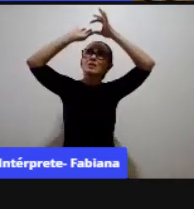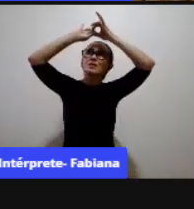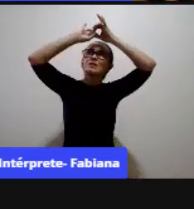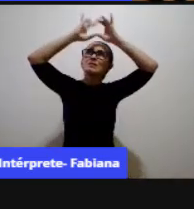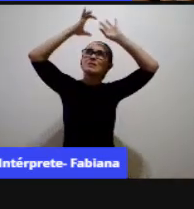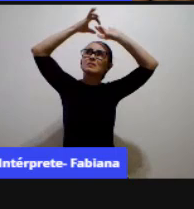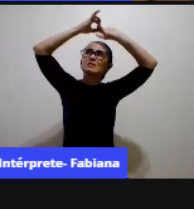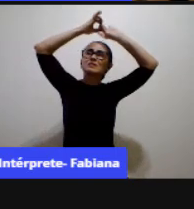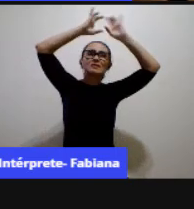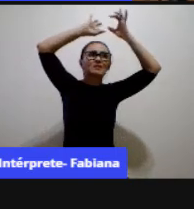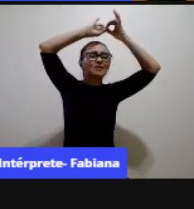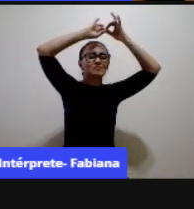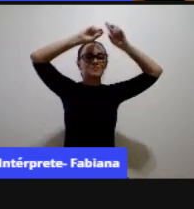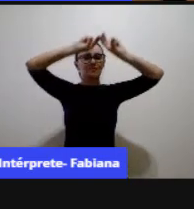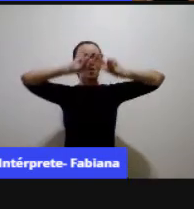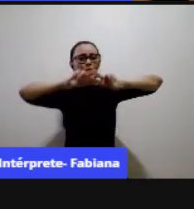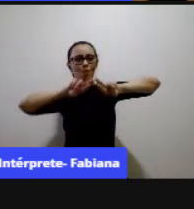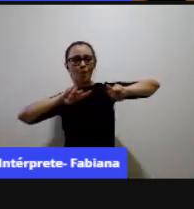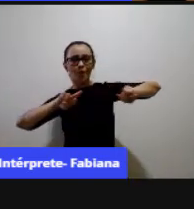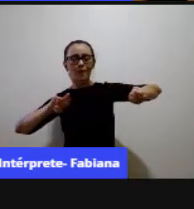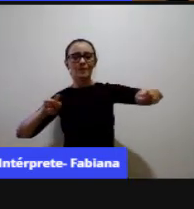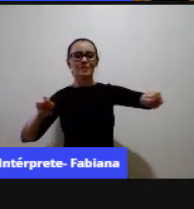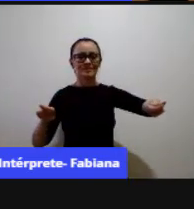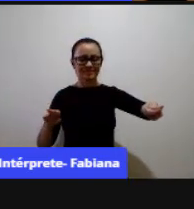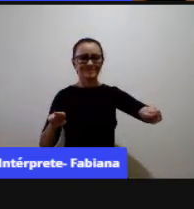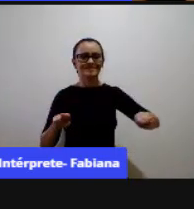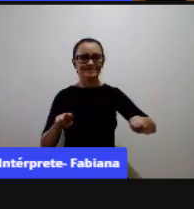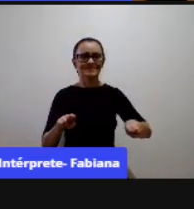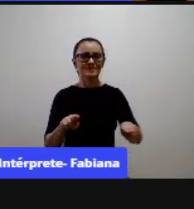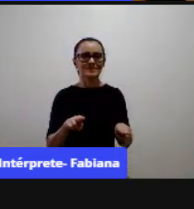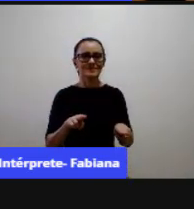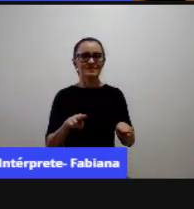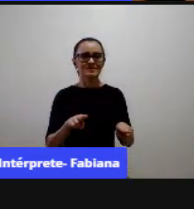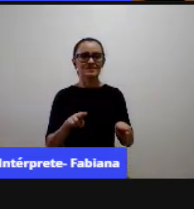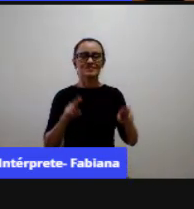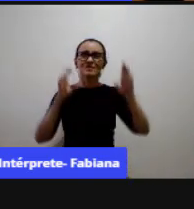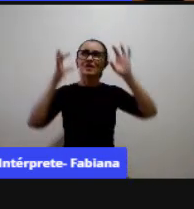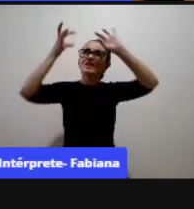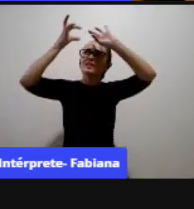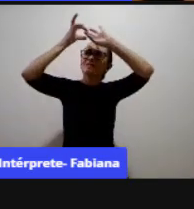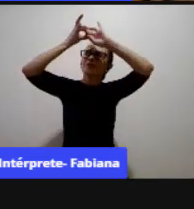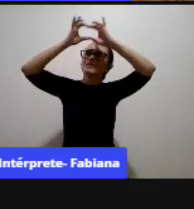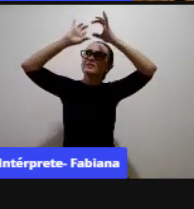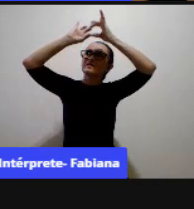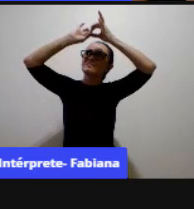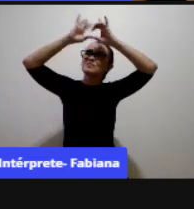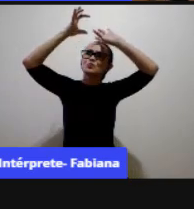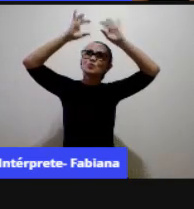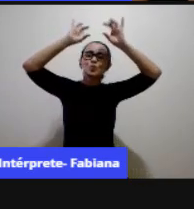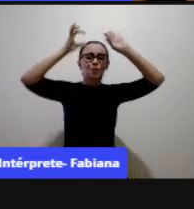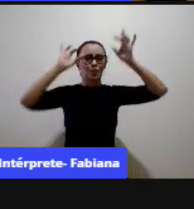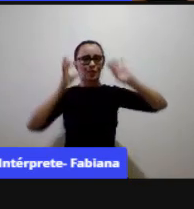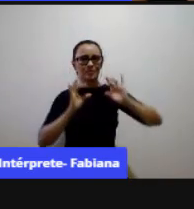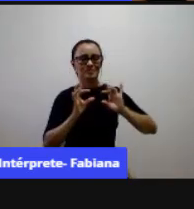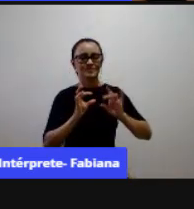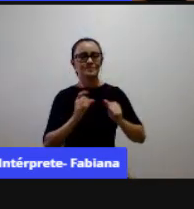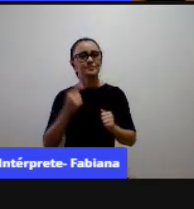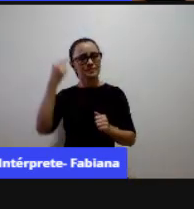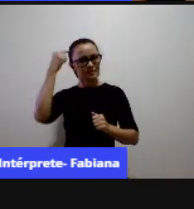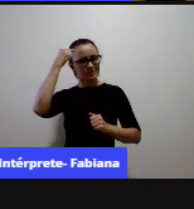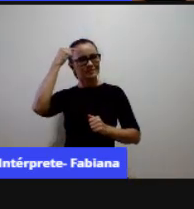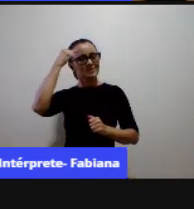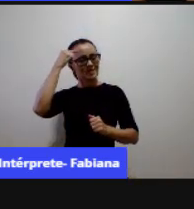intensa, uma habilitação de sinapses muito intensa. Então, esse cérebro pode sim